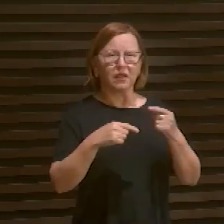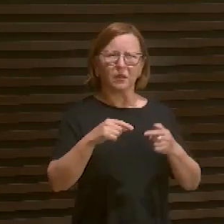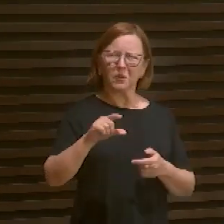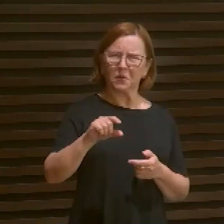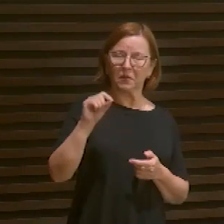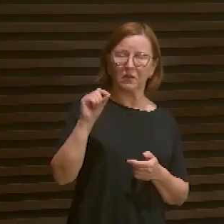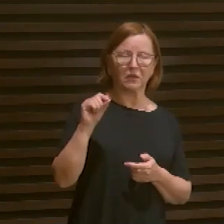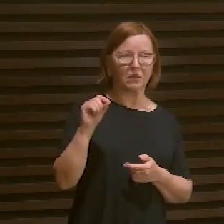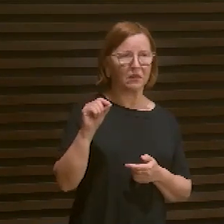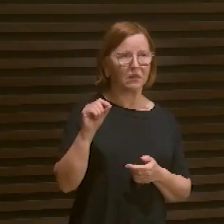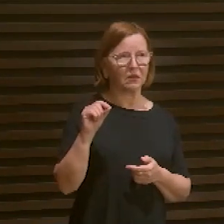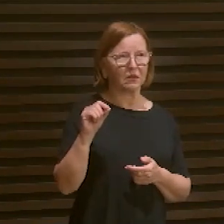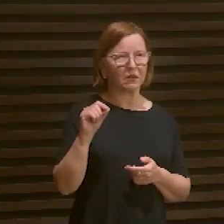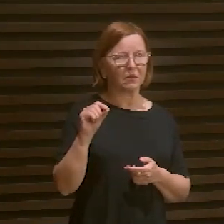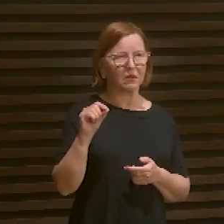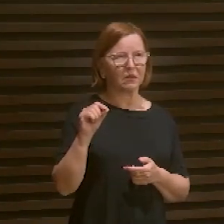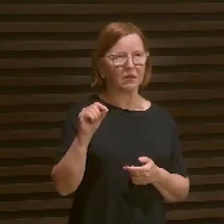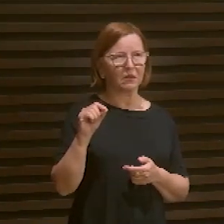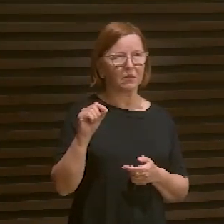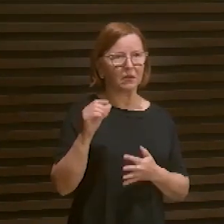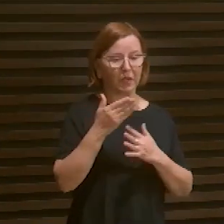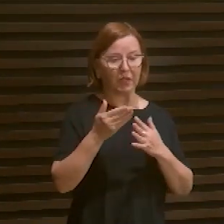lá no meio do grupo,